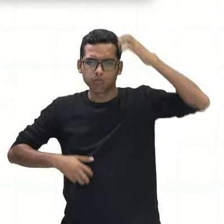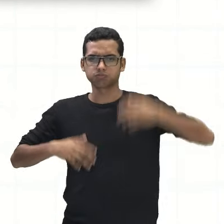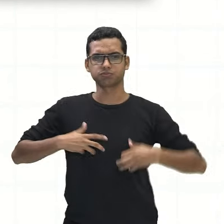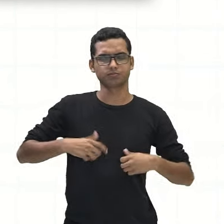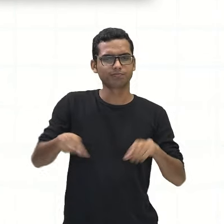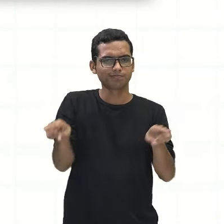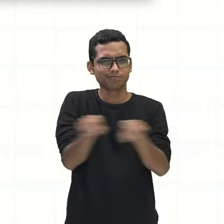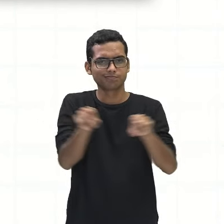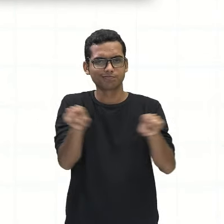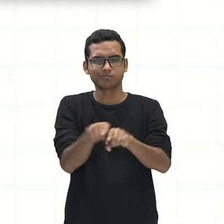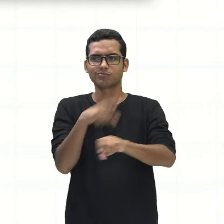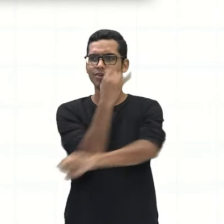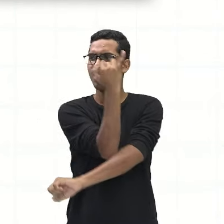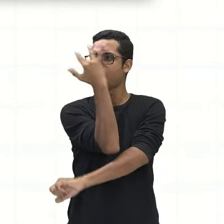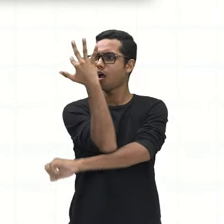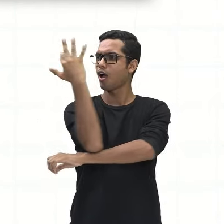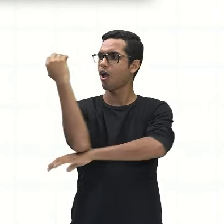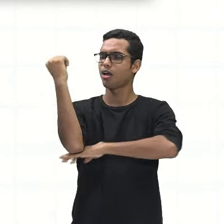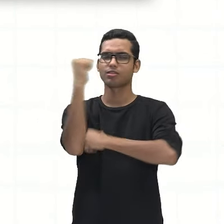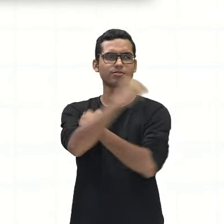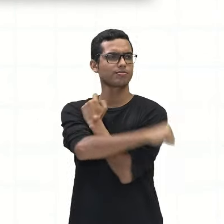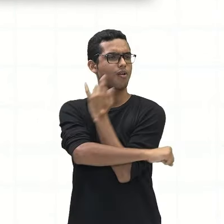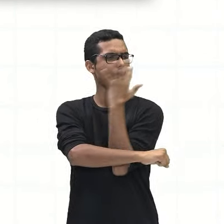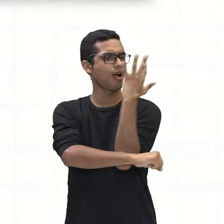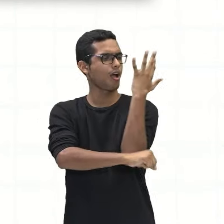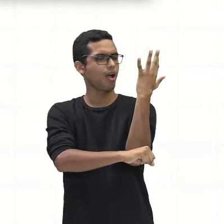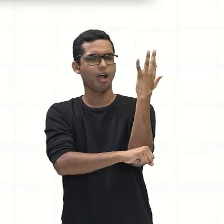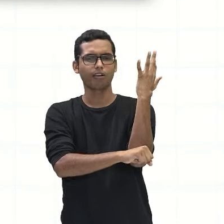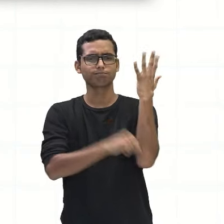Então temos aí a natureza funcionando plenamente.